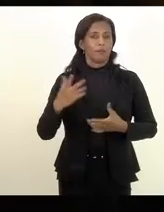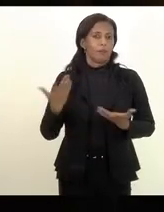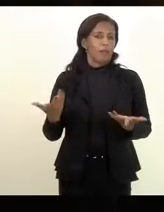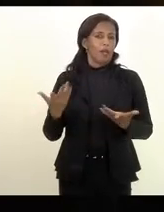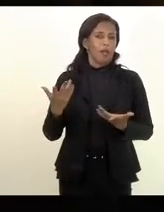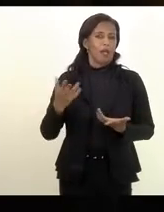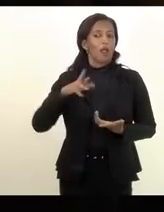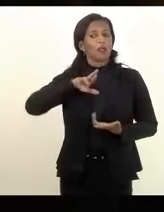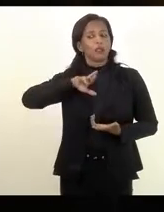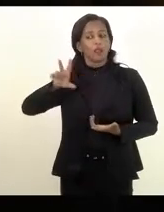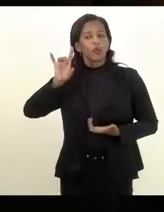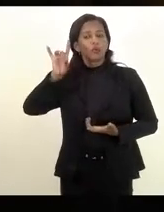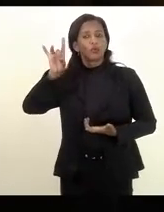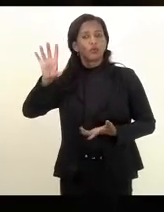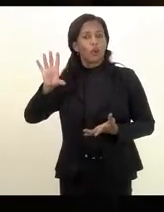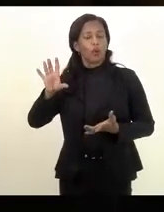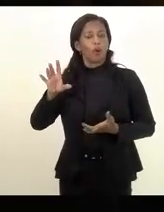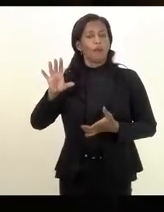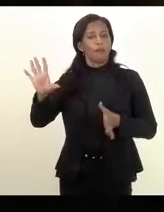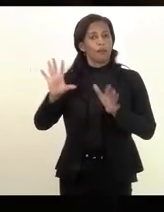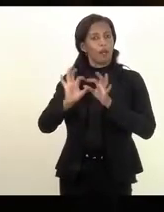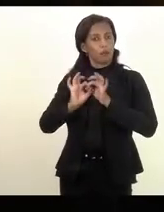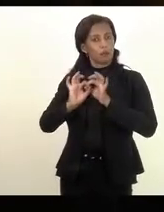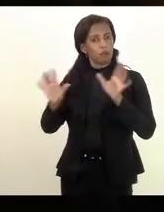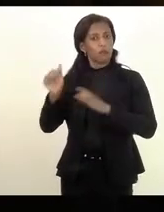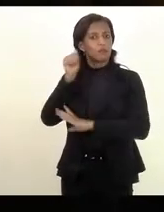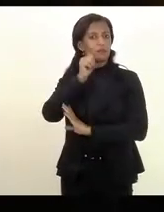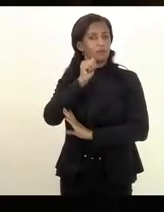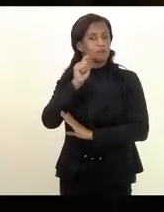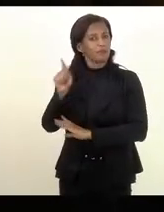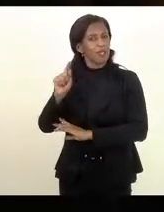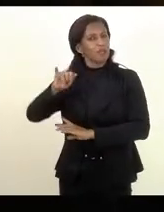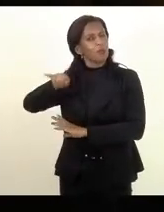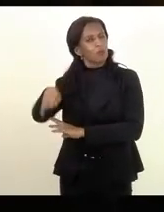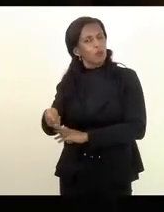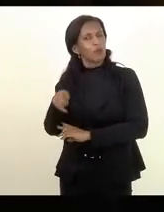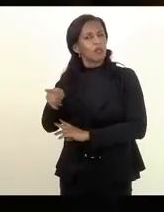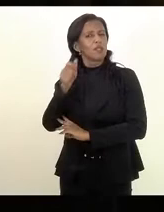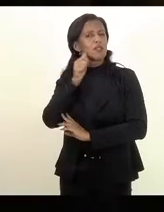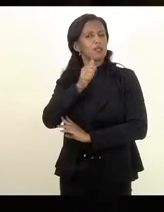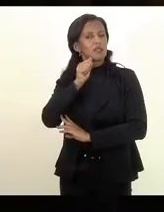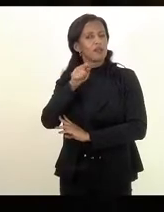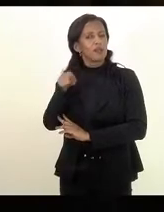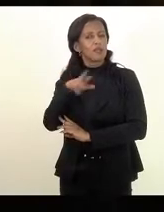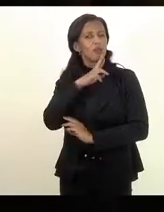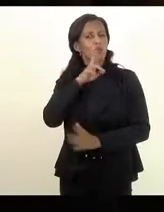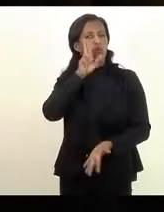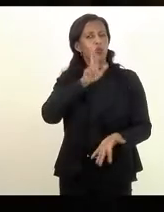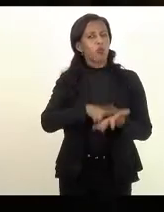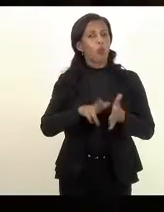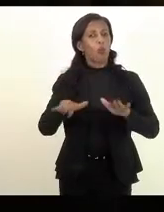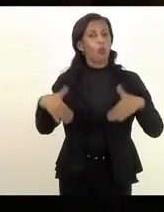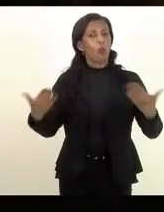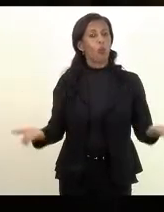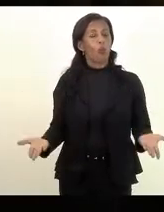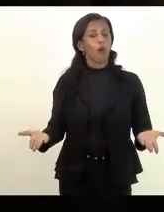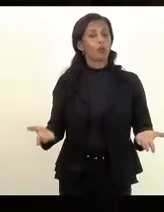a autonomia dessa mulher mas a possibilidade dessa mulher ser reconhecida enquanto